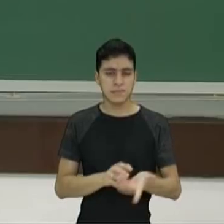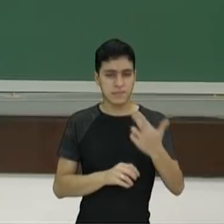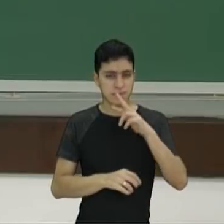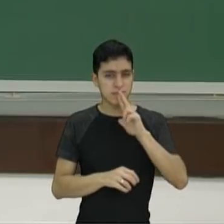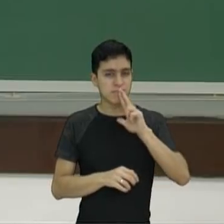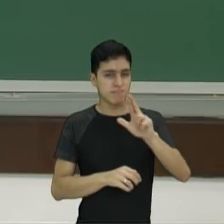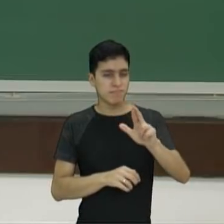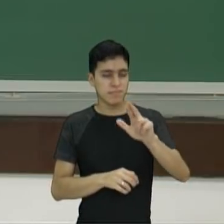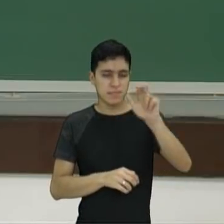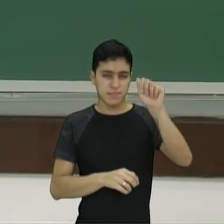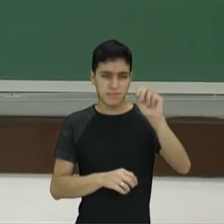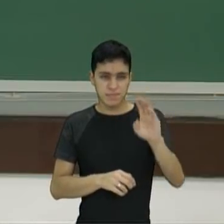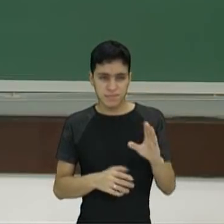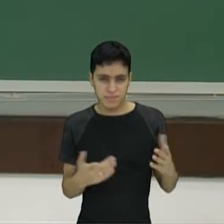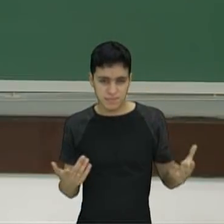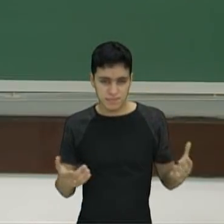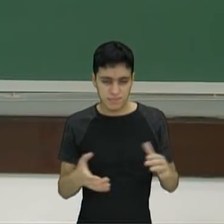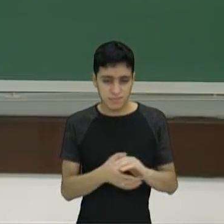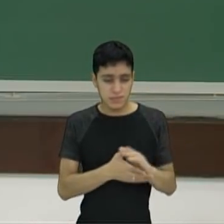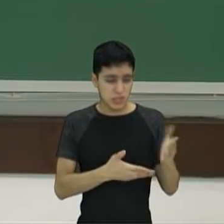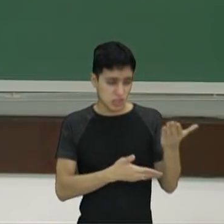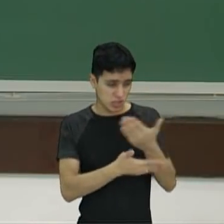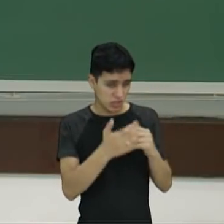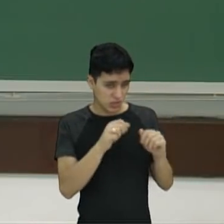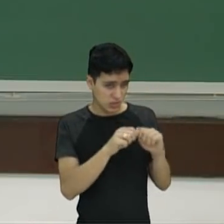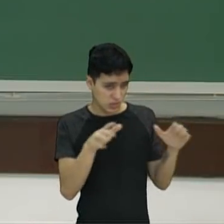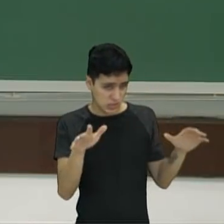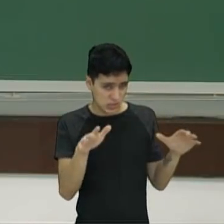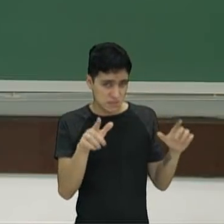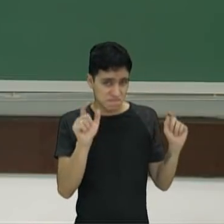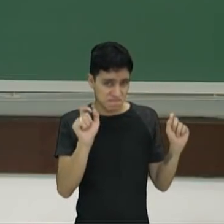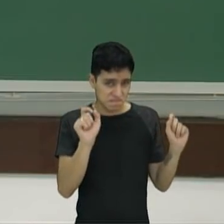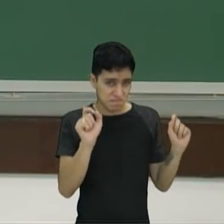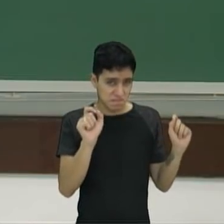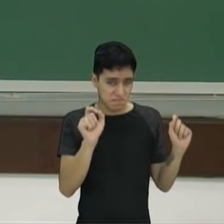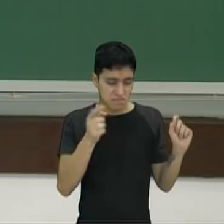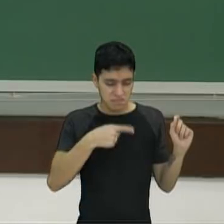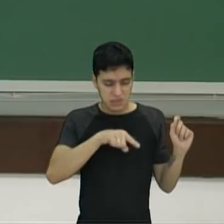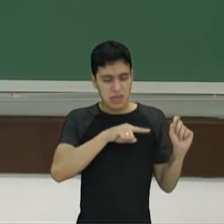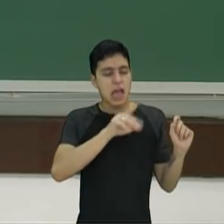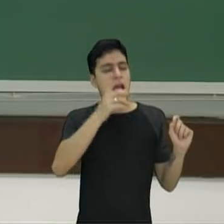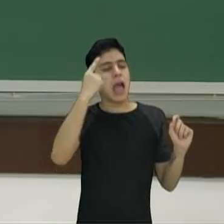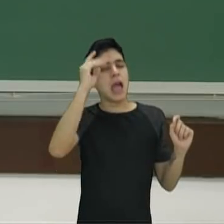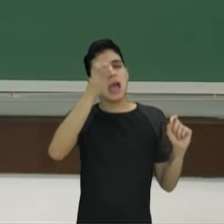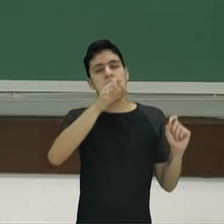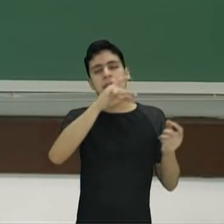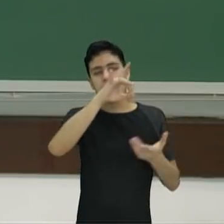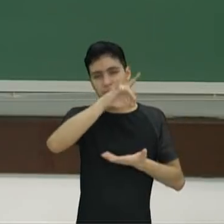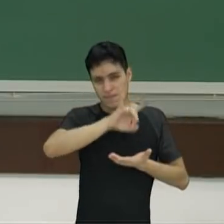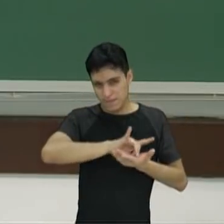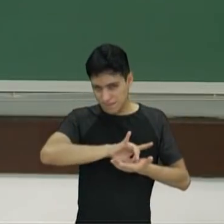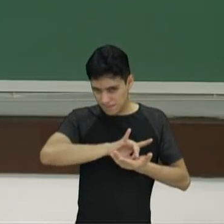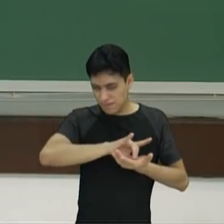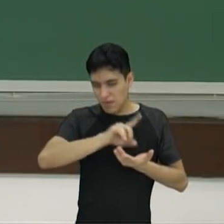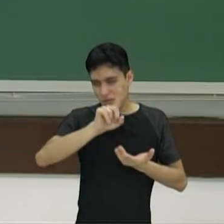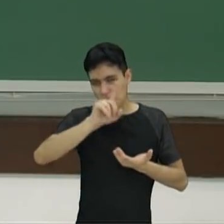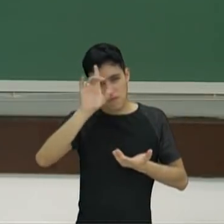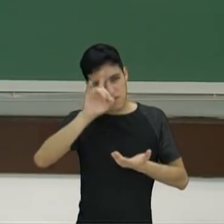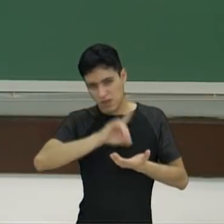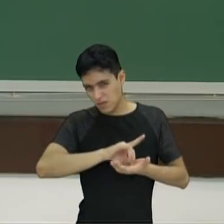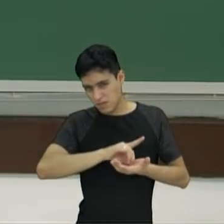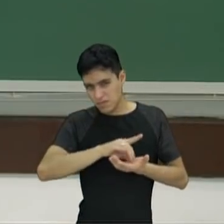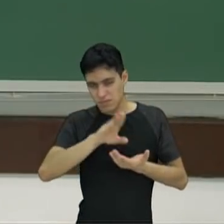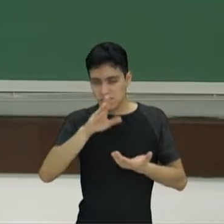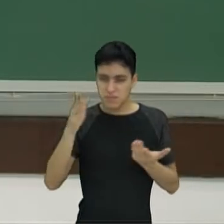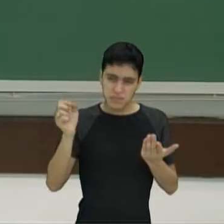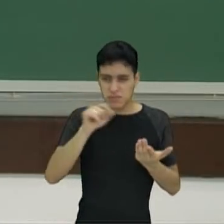Respondeu? Letra A ou letra B? O compartilhamento é algo para nós pensarmos se a notícia é confiável ou não?